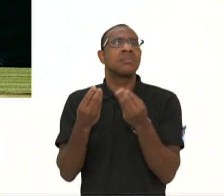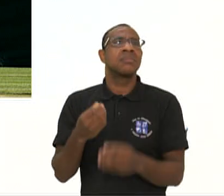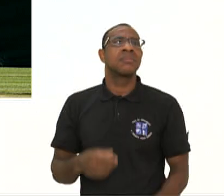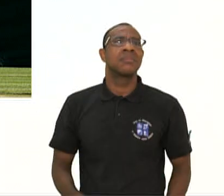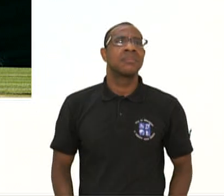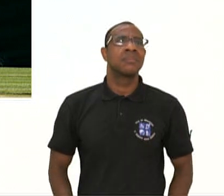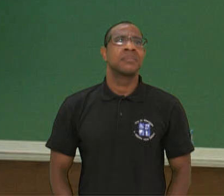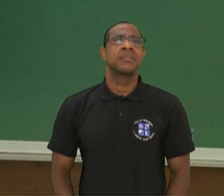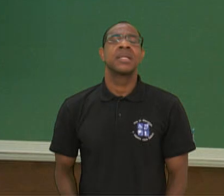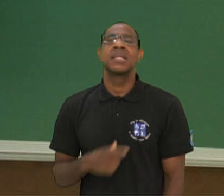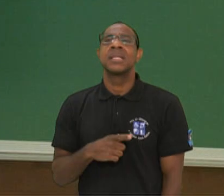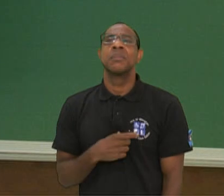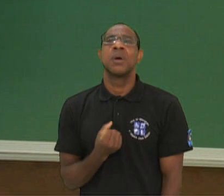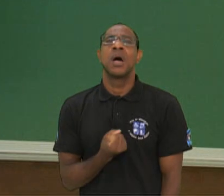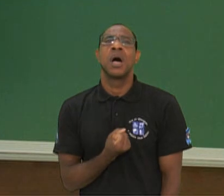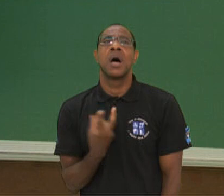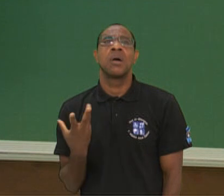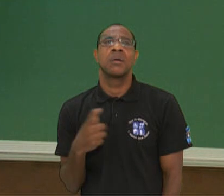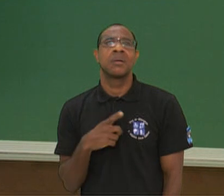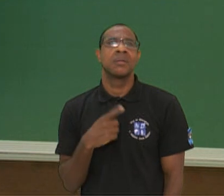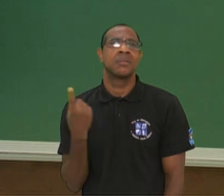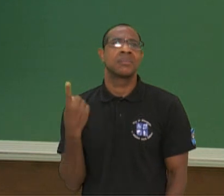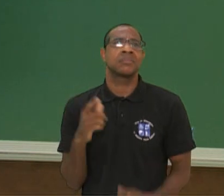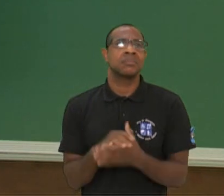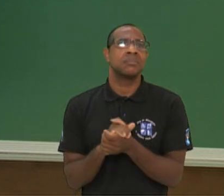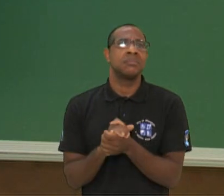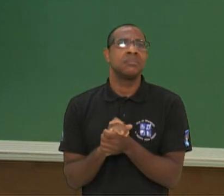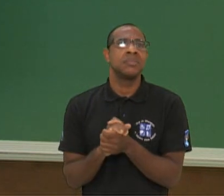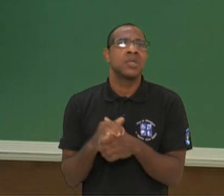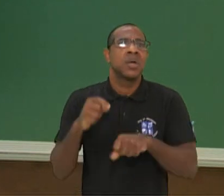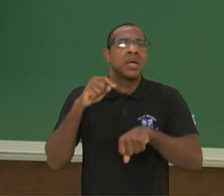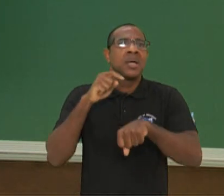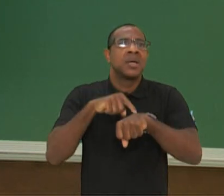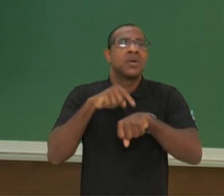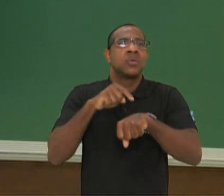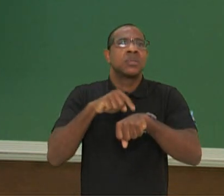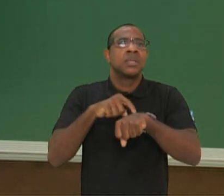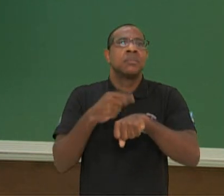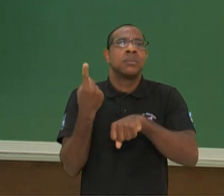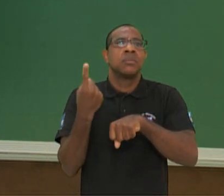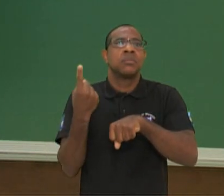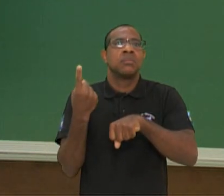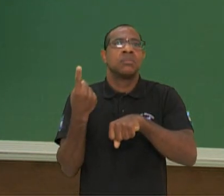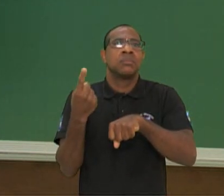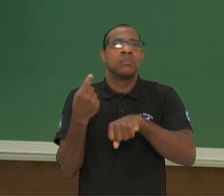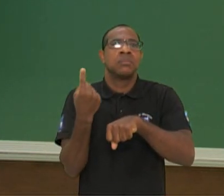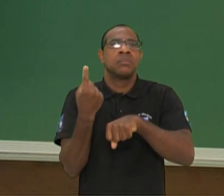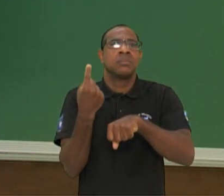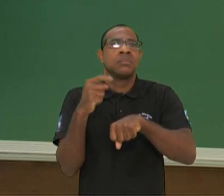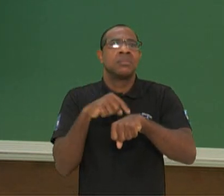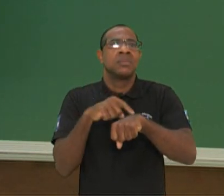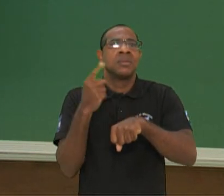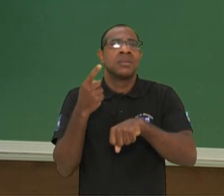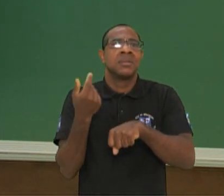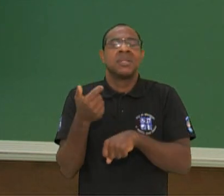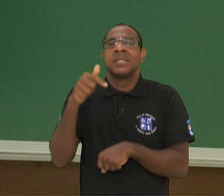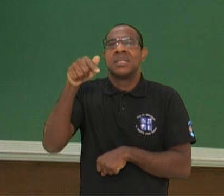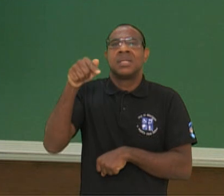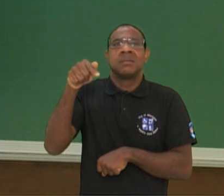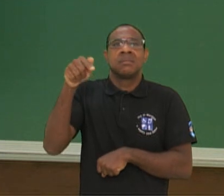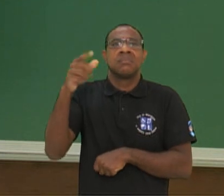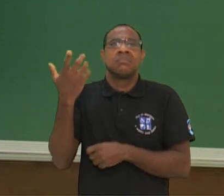né? Nós temos aqui 7, então dá 7-0 para o